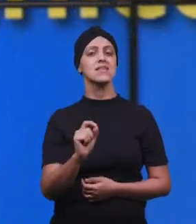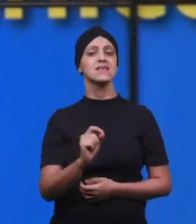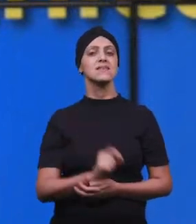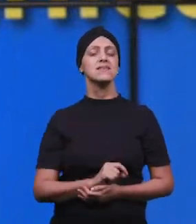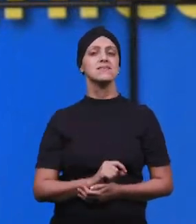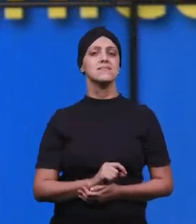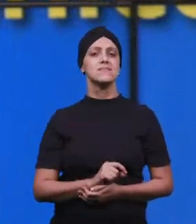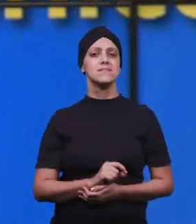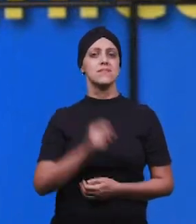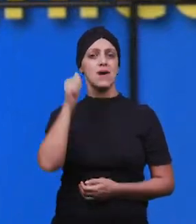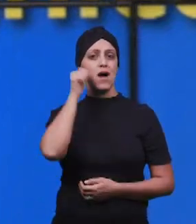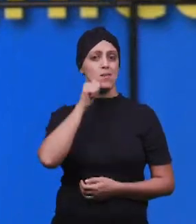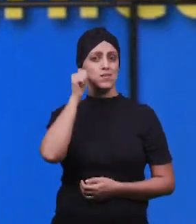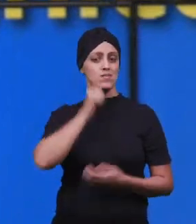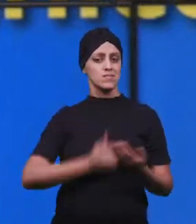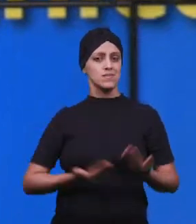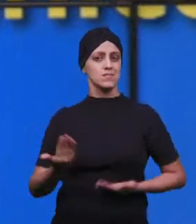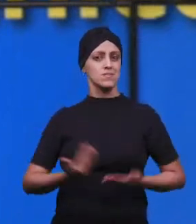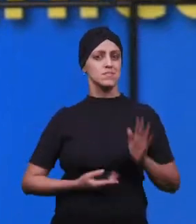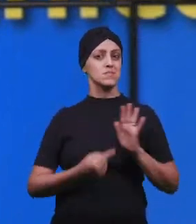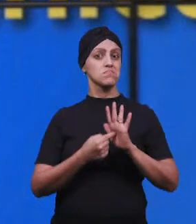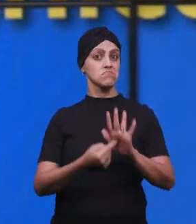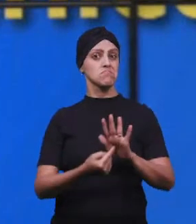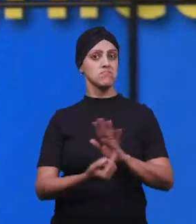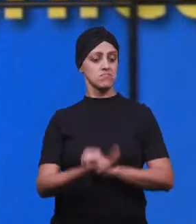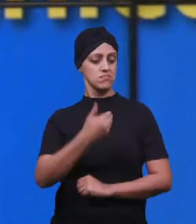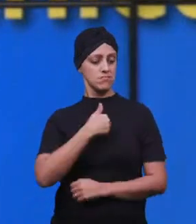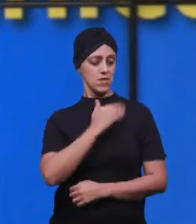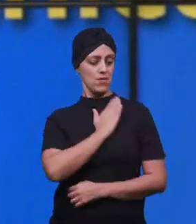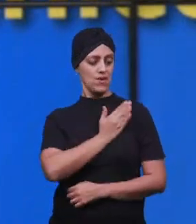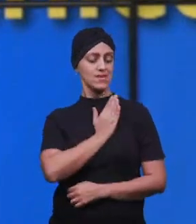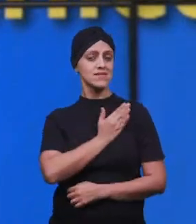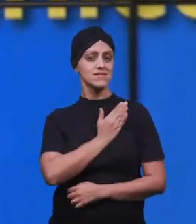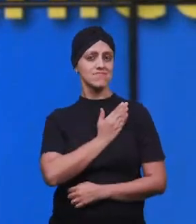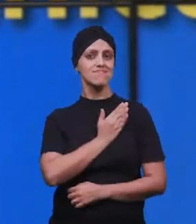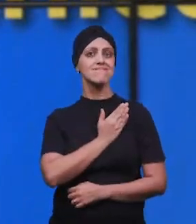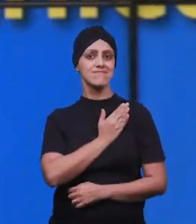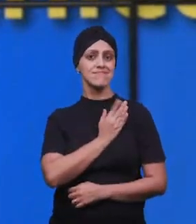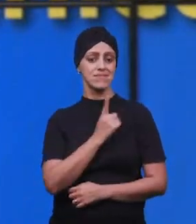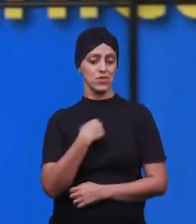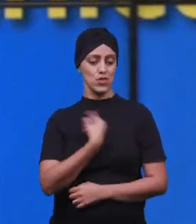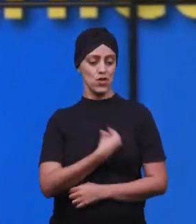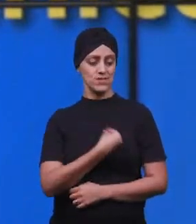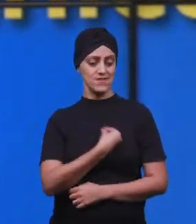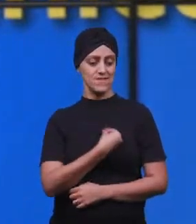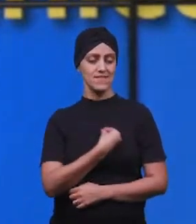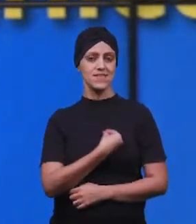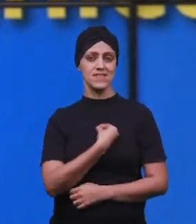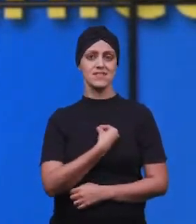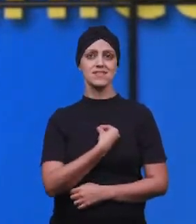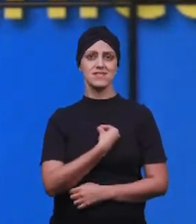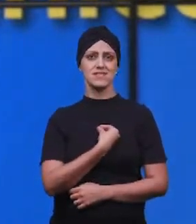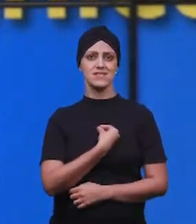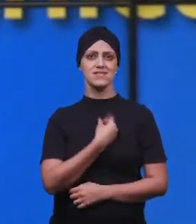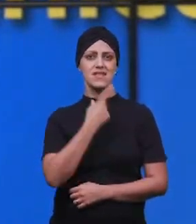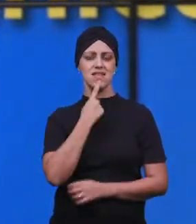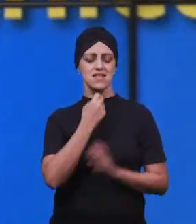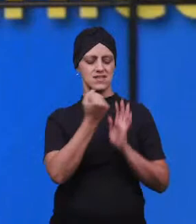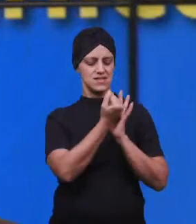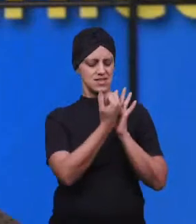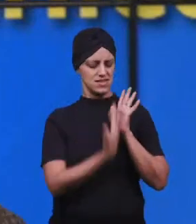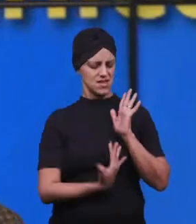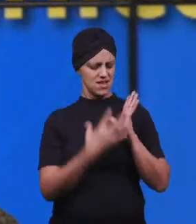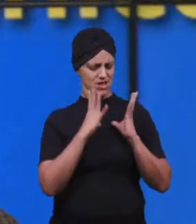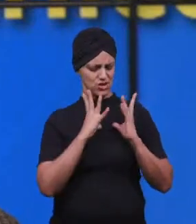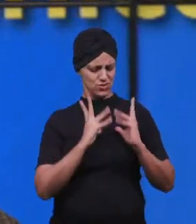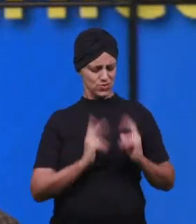irmã Mariane comentou muito bem que ali está apontando para as nossas vidas, não é, irmã? Exatamente isso. Os nossos corações, hoje